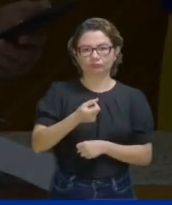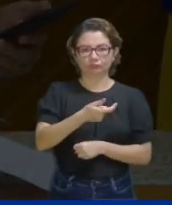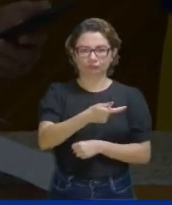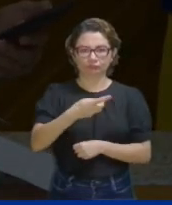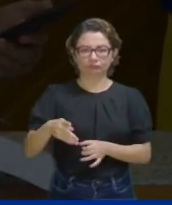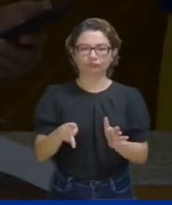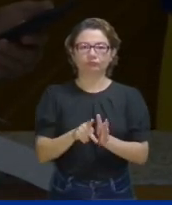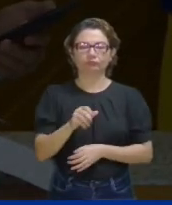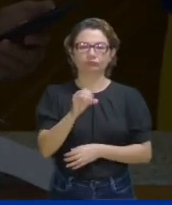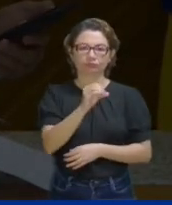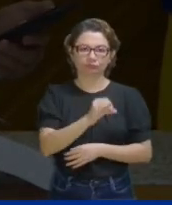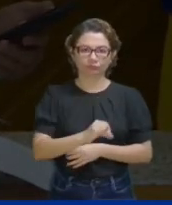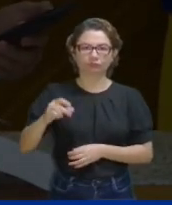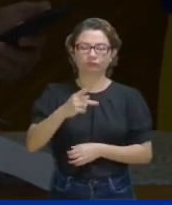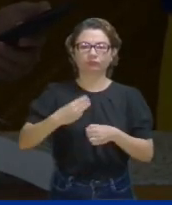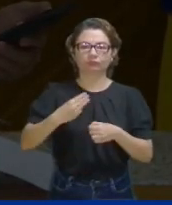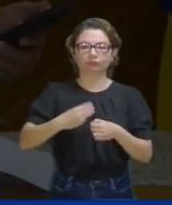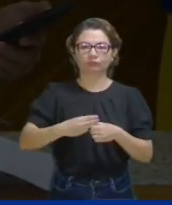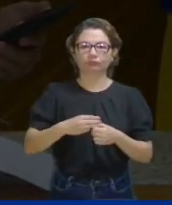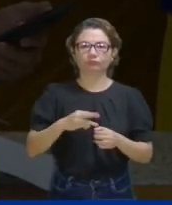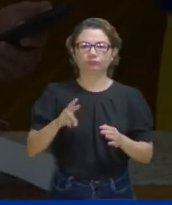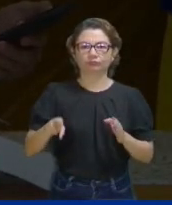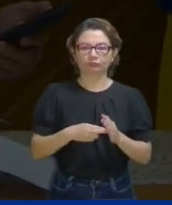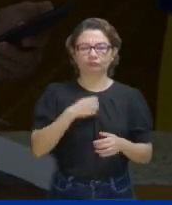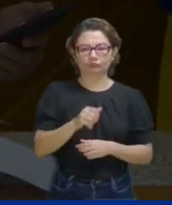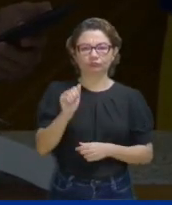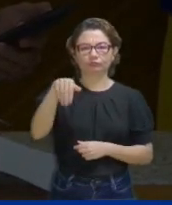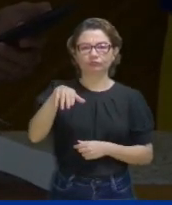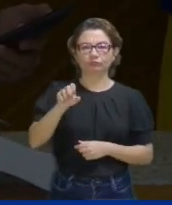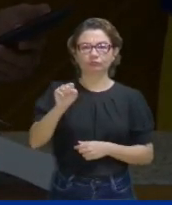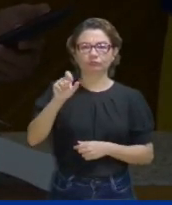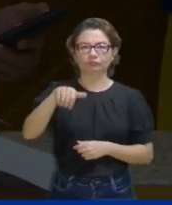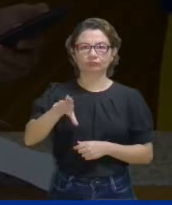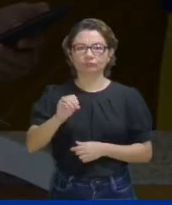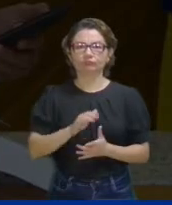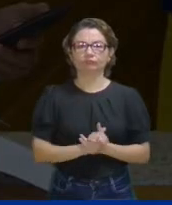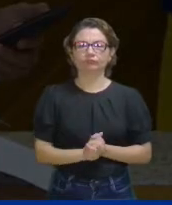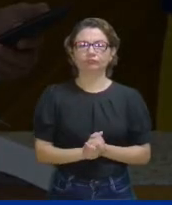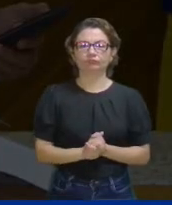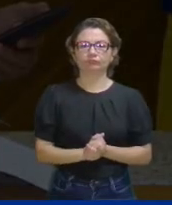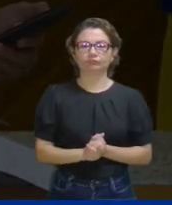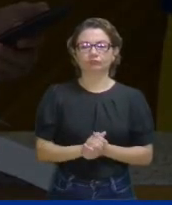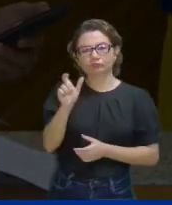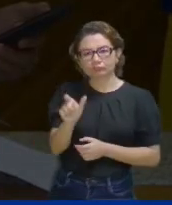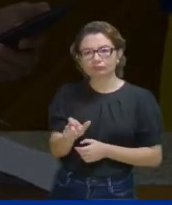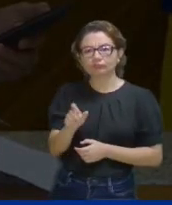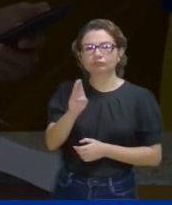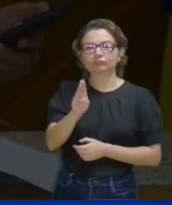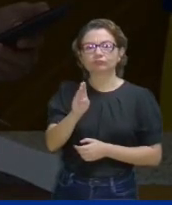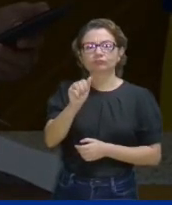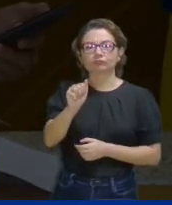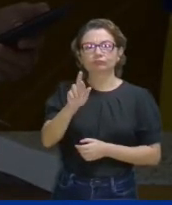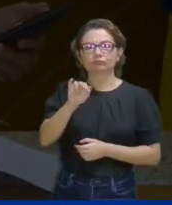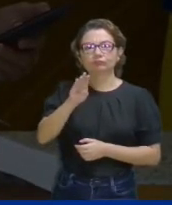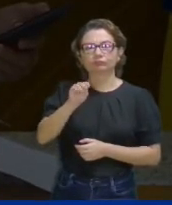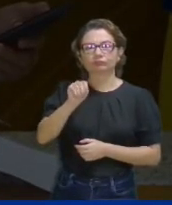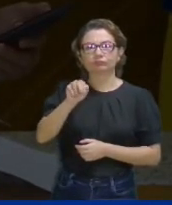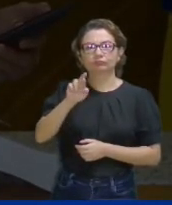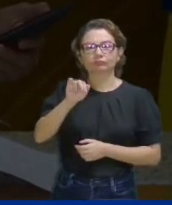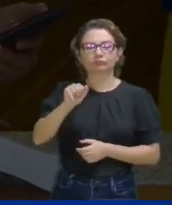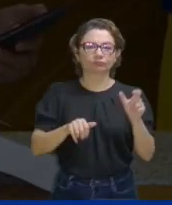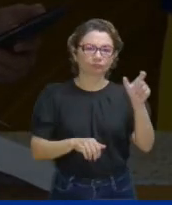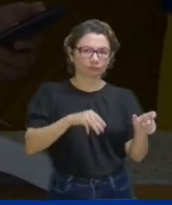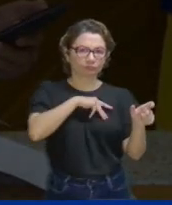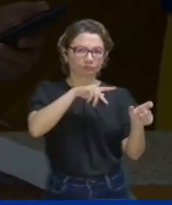2024, origem Oiapoque, o relator é o juiz Anselmo Gonçalves, recorrente é Bárbara dos Reis Arruda de Sena e o recorrido